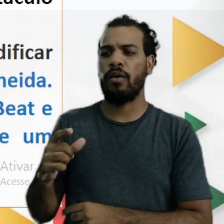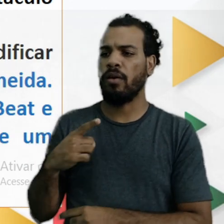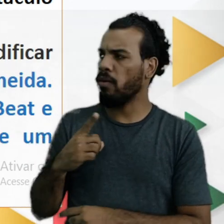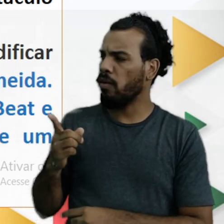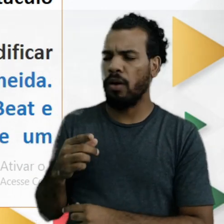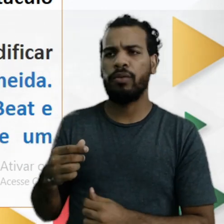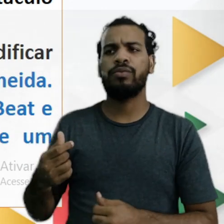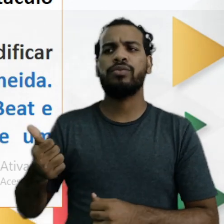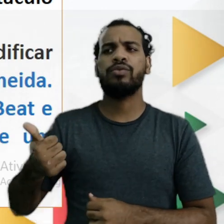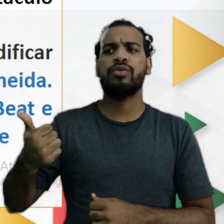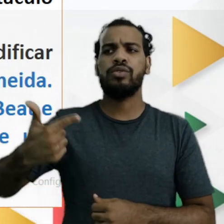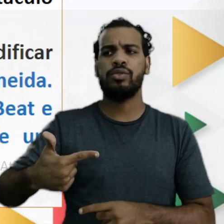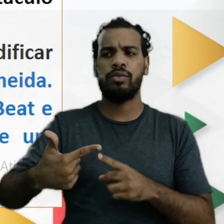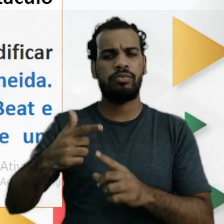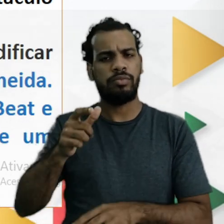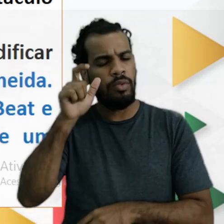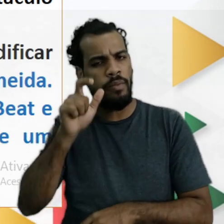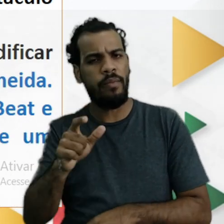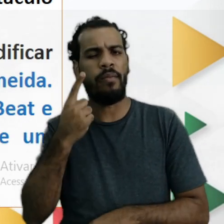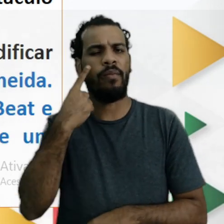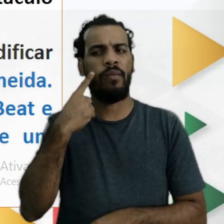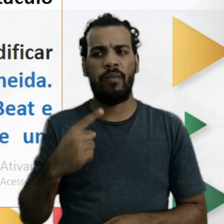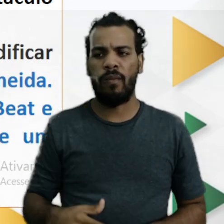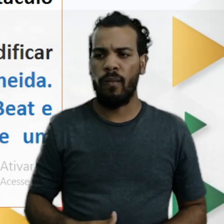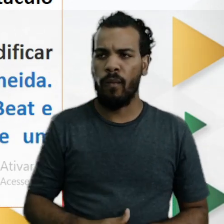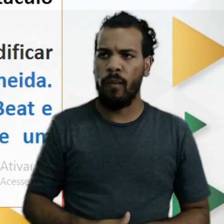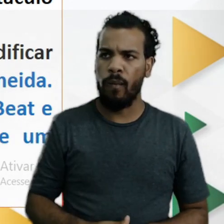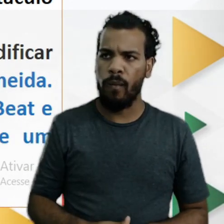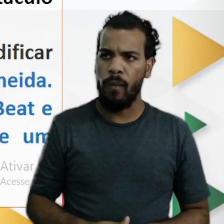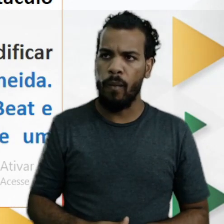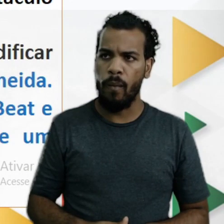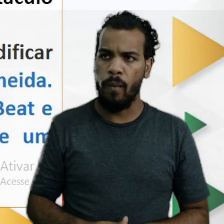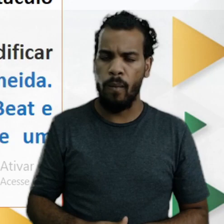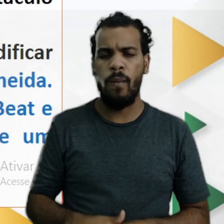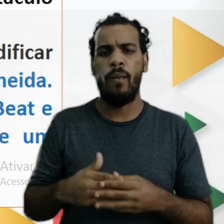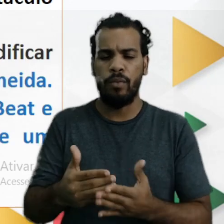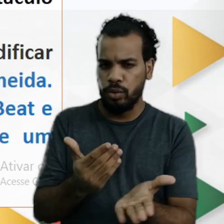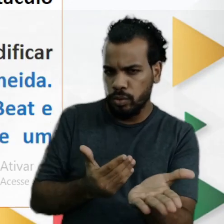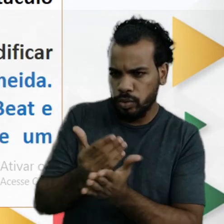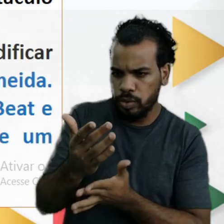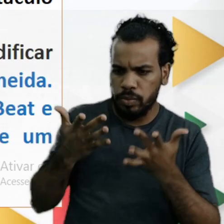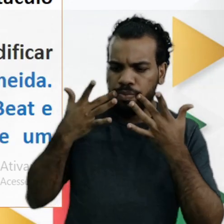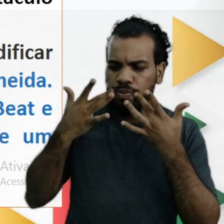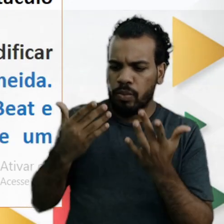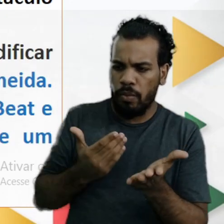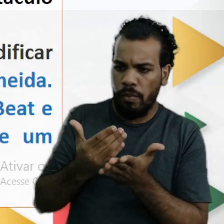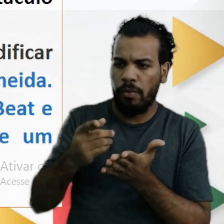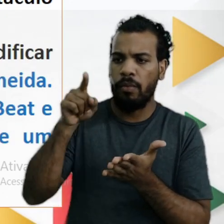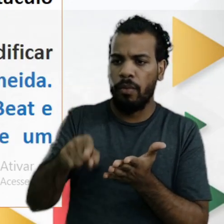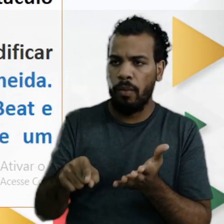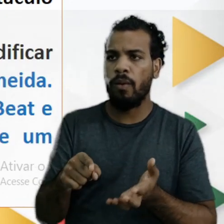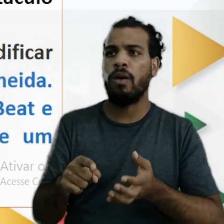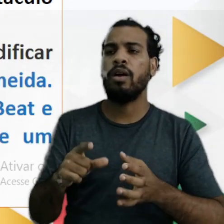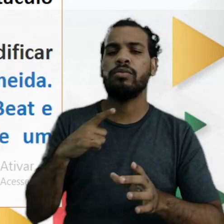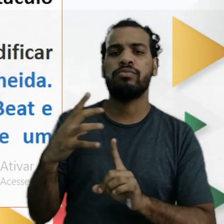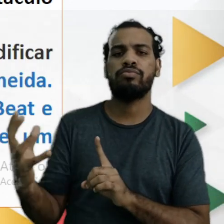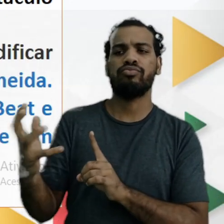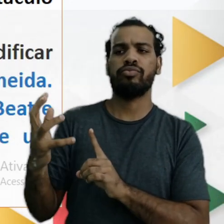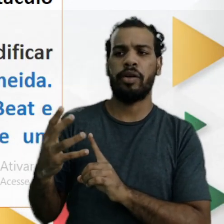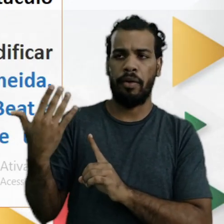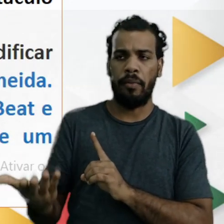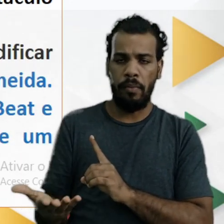bem interessante. Poderia ler, professora? Sim, posso sim. Começou em um ambiente de teatro e as pessoas envolvidas eram relacionadas ao teatro.